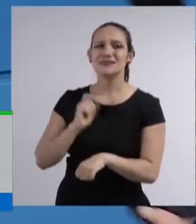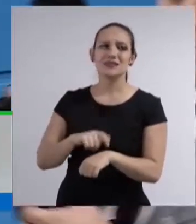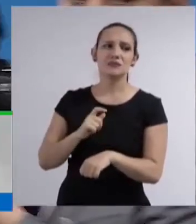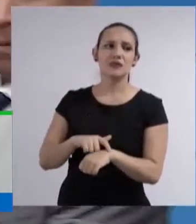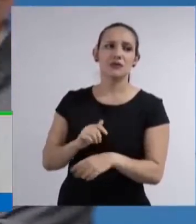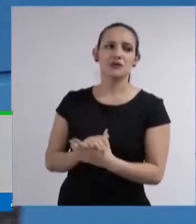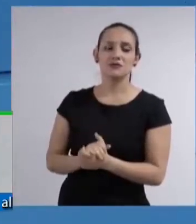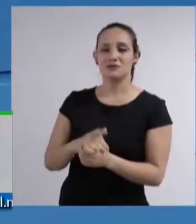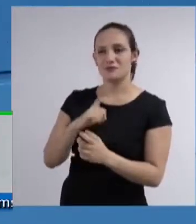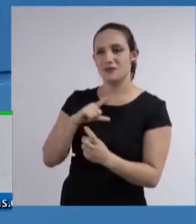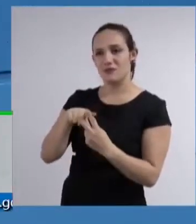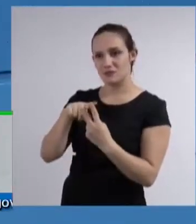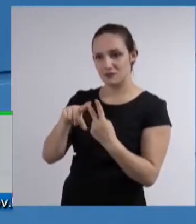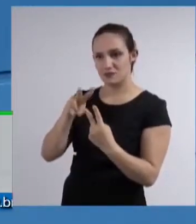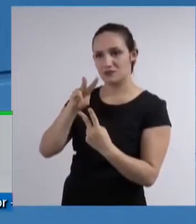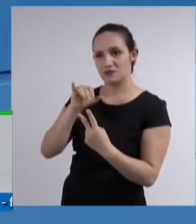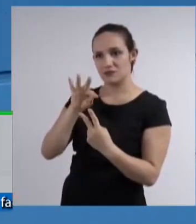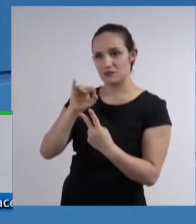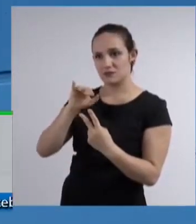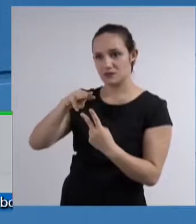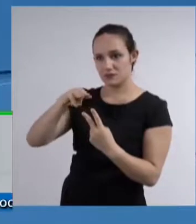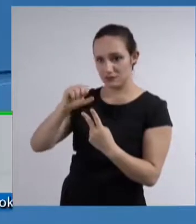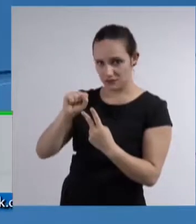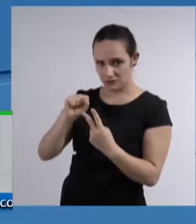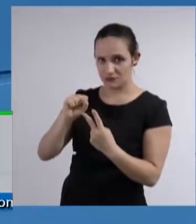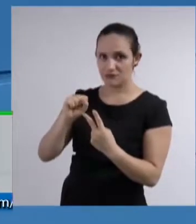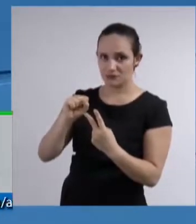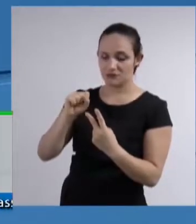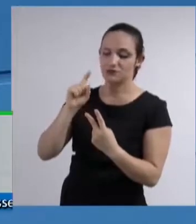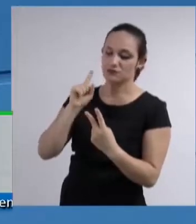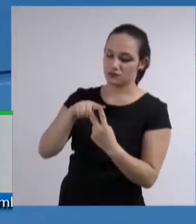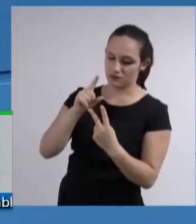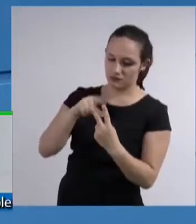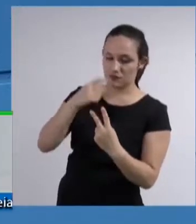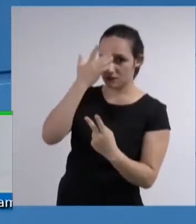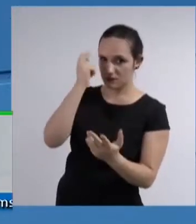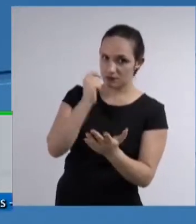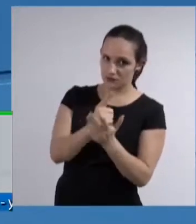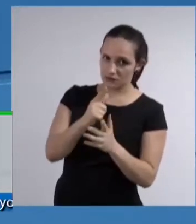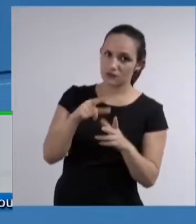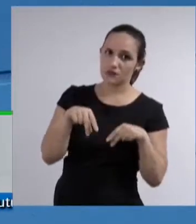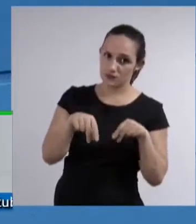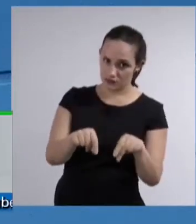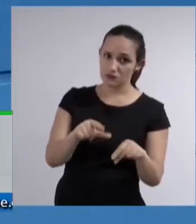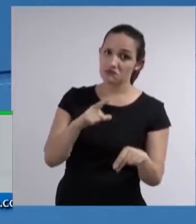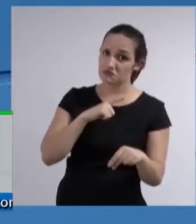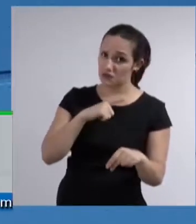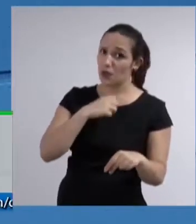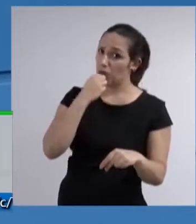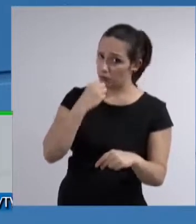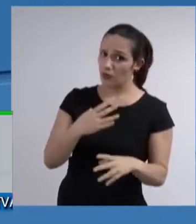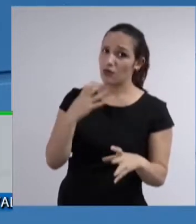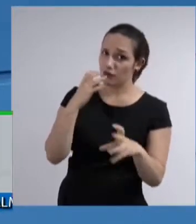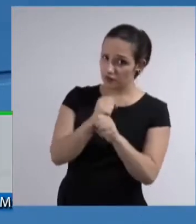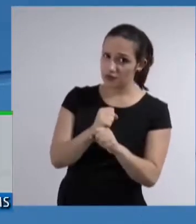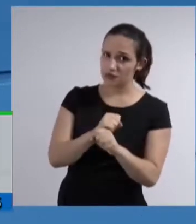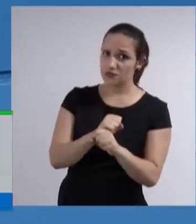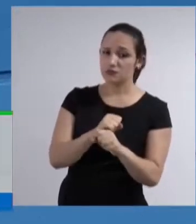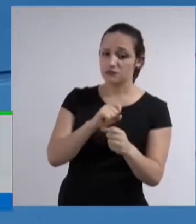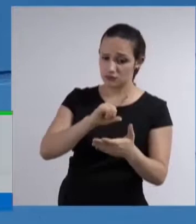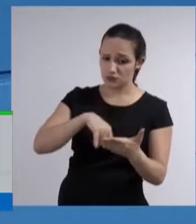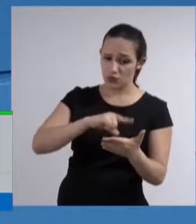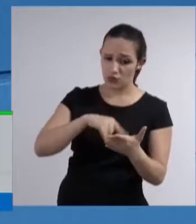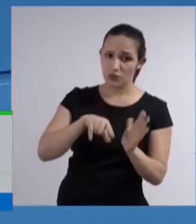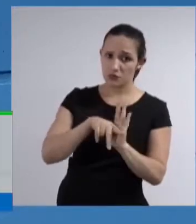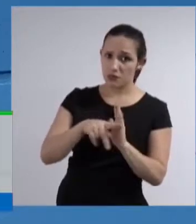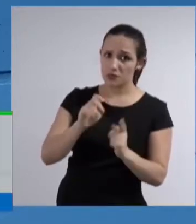nós temos duas vítimas nesse processo. De um lado, aquele que adquiriu a sua terra de boa-fé, que tem a sua titularidade emitida